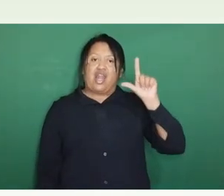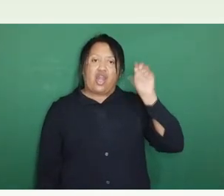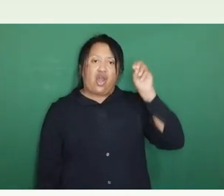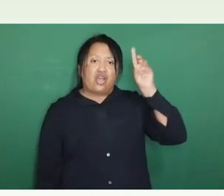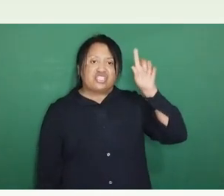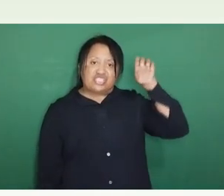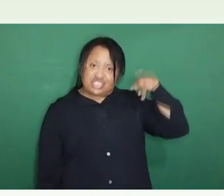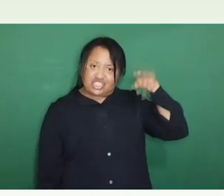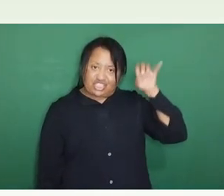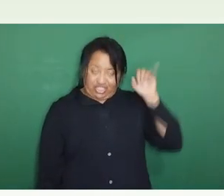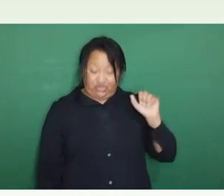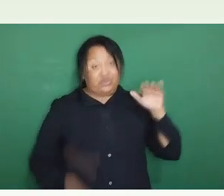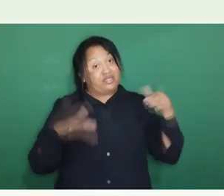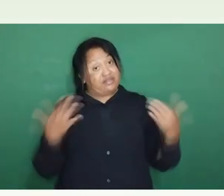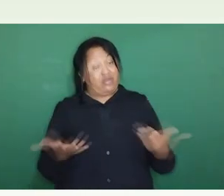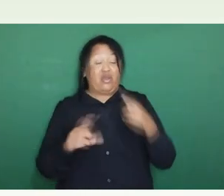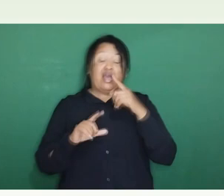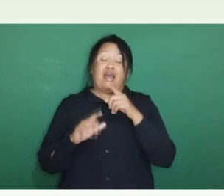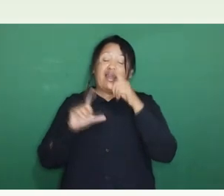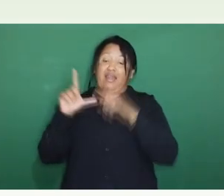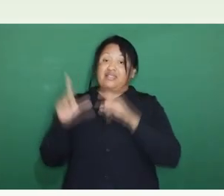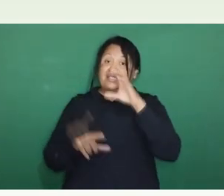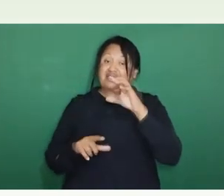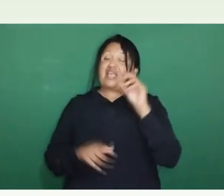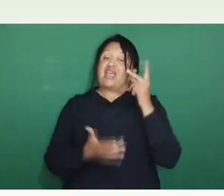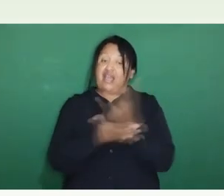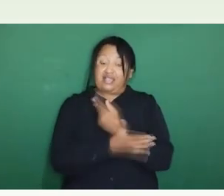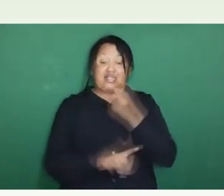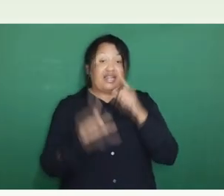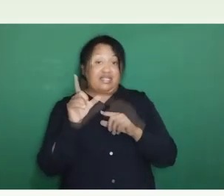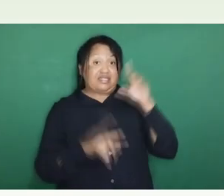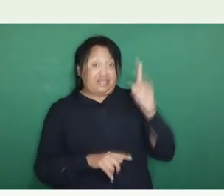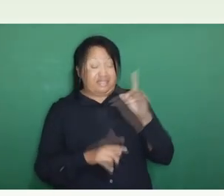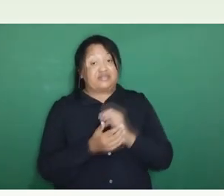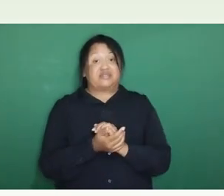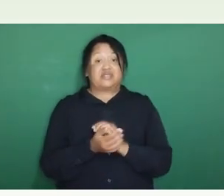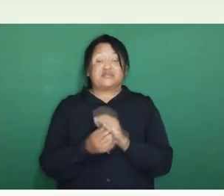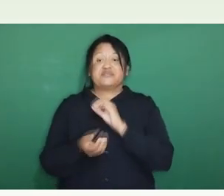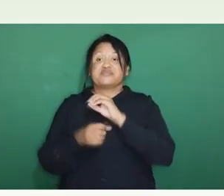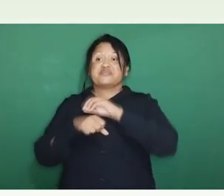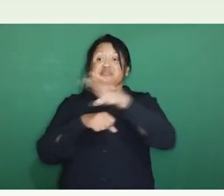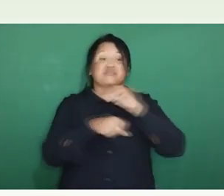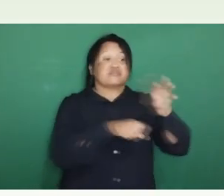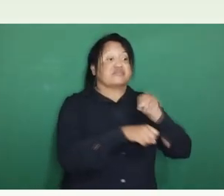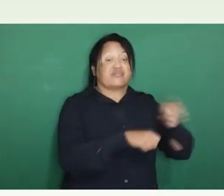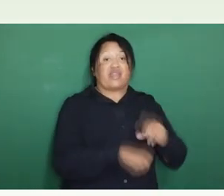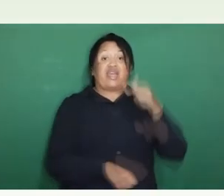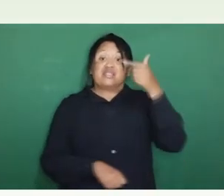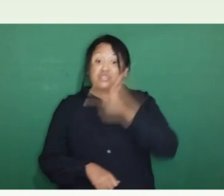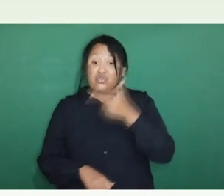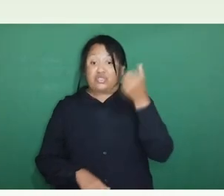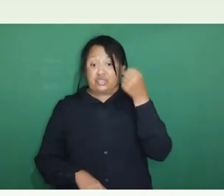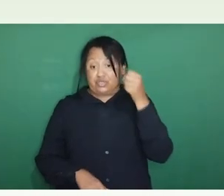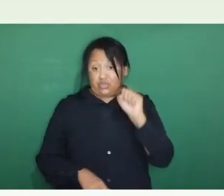é uma alternativa falsa na Alternativa de sua distribuição eletrônica é 28